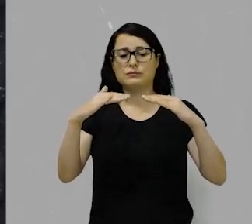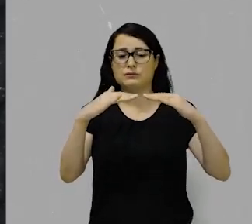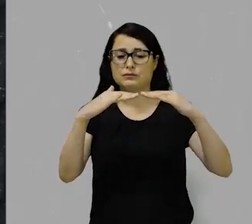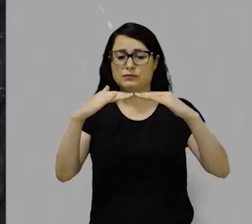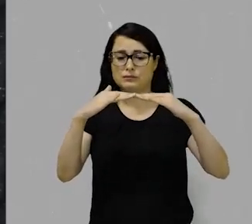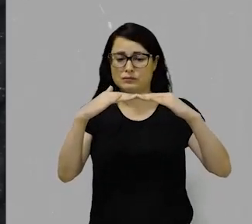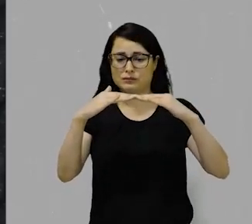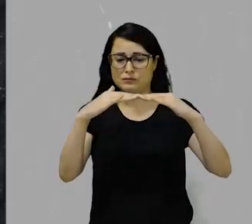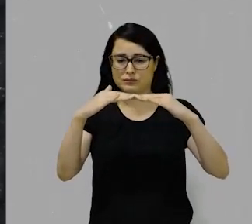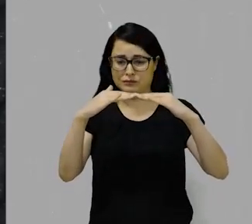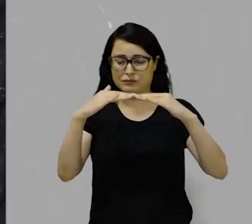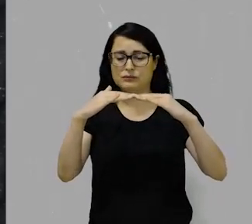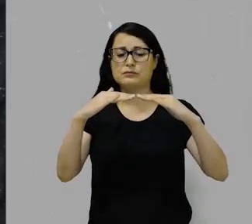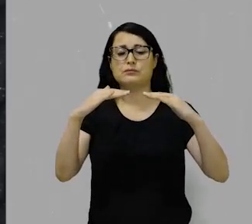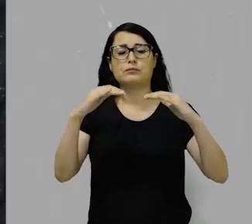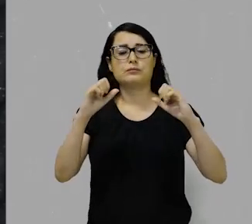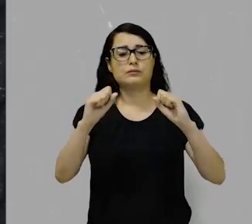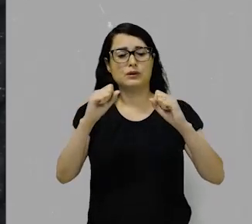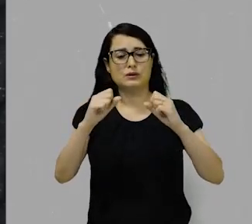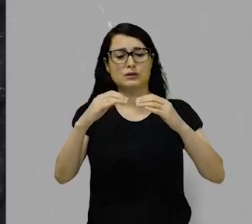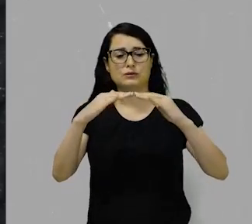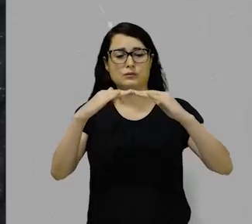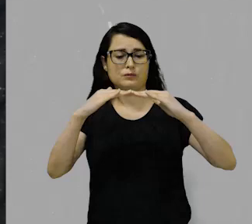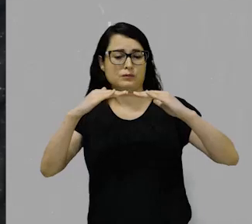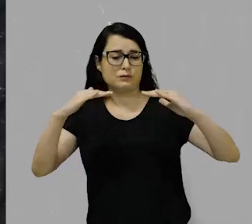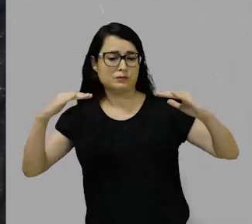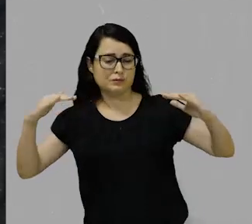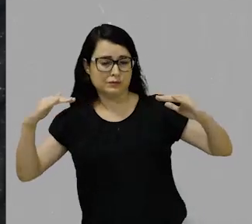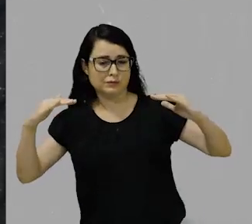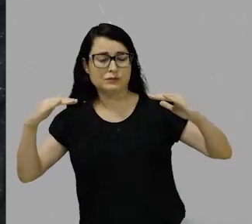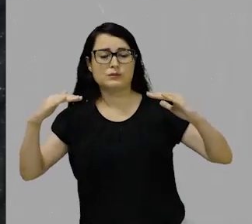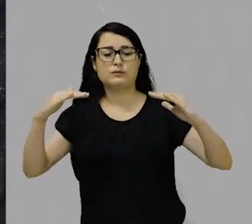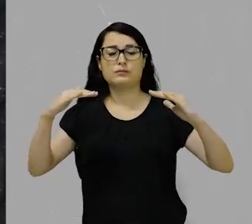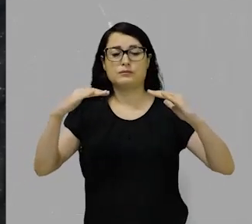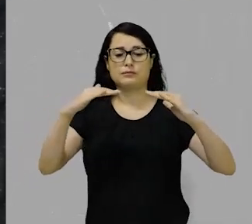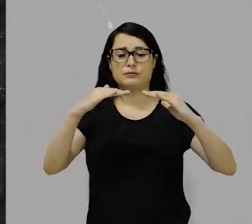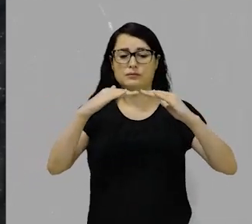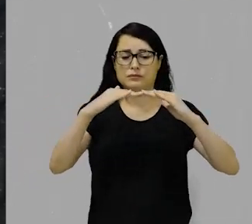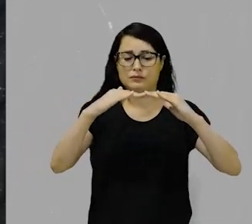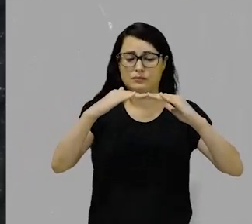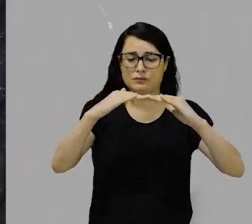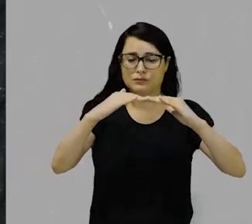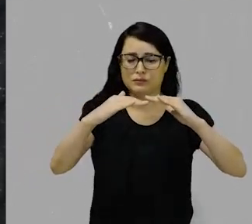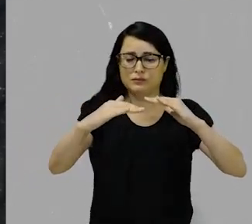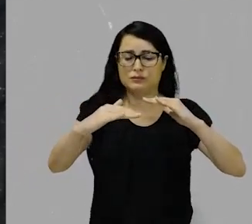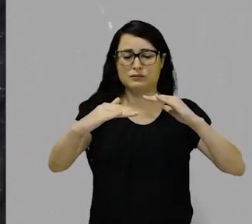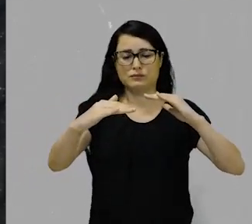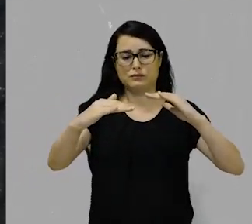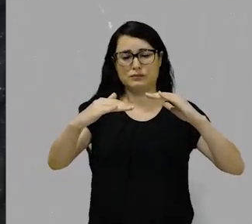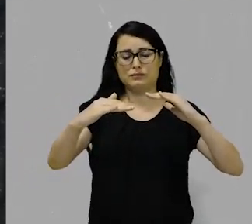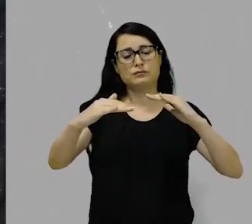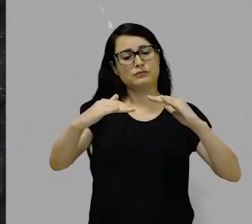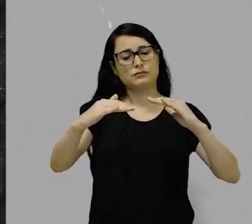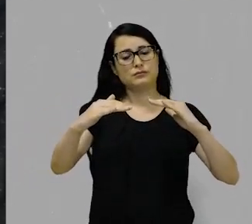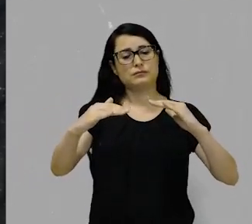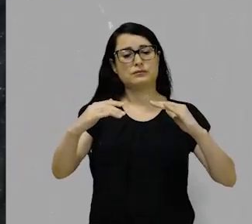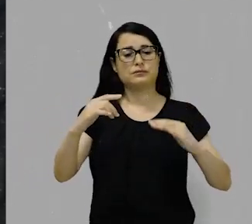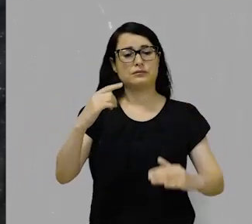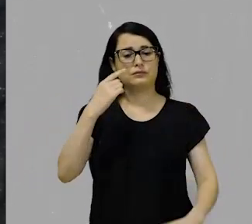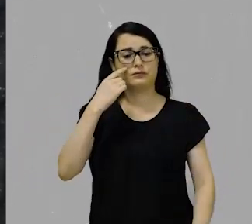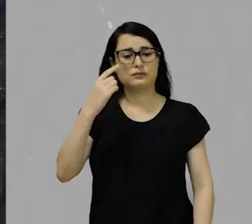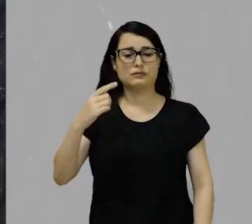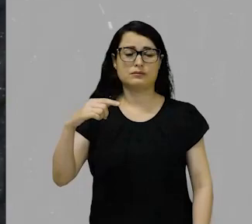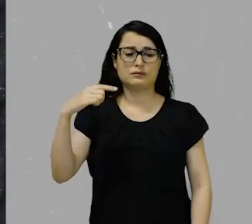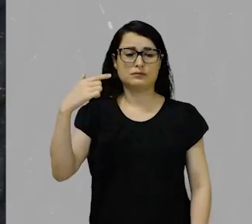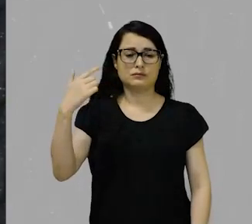se encontrar, podendo se separar ou podendo deslizar entre si. Aí a gente já entra na